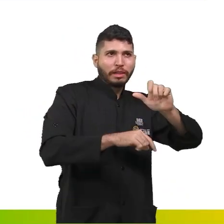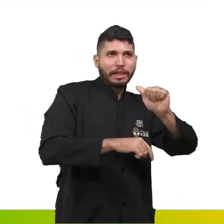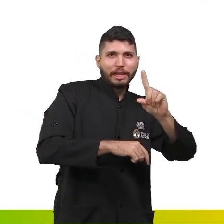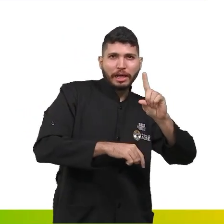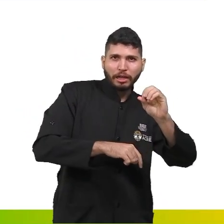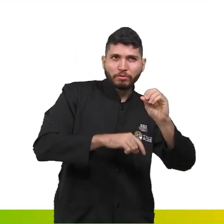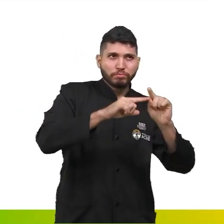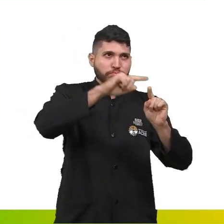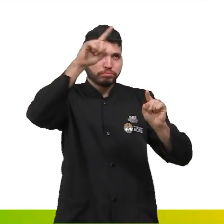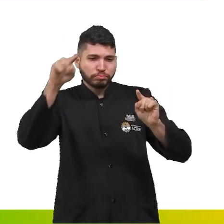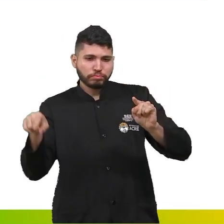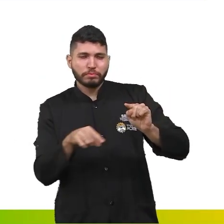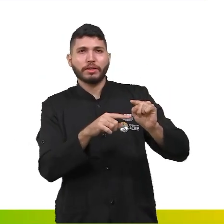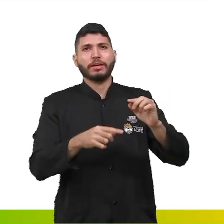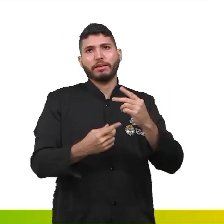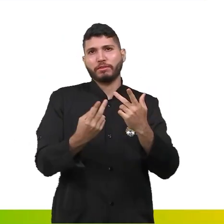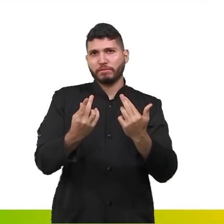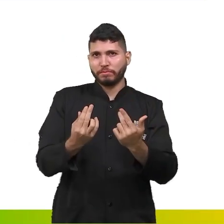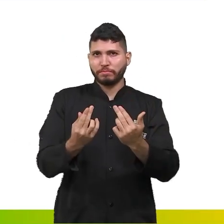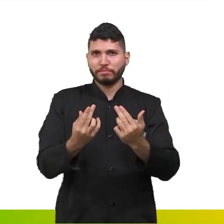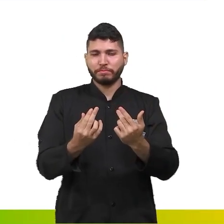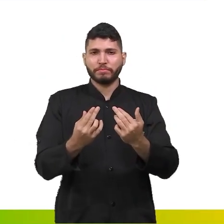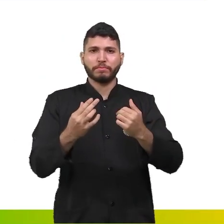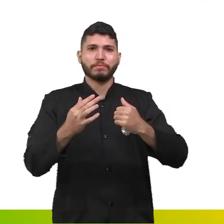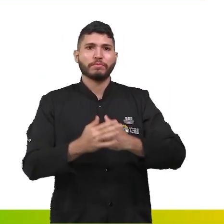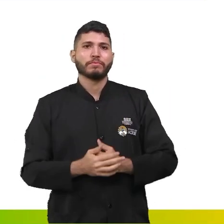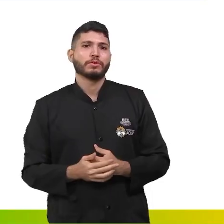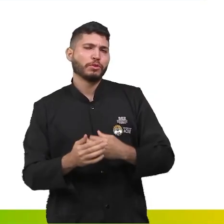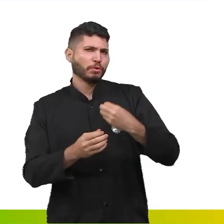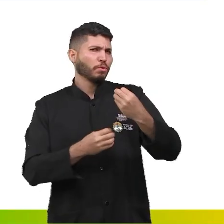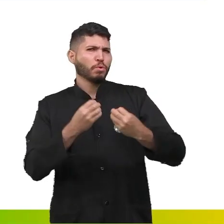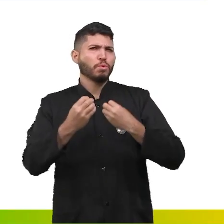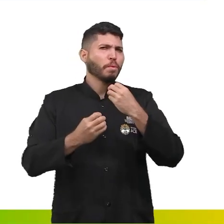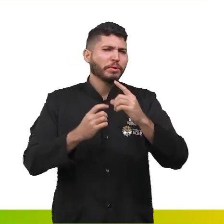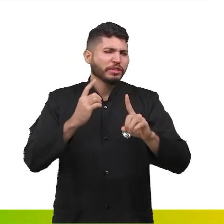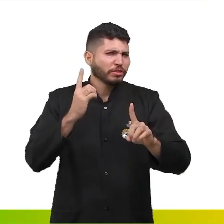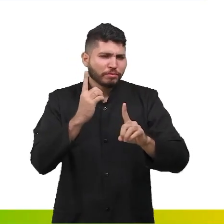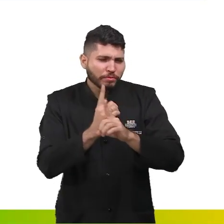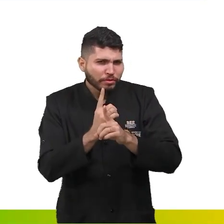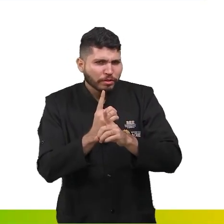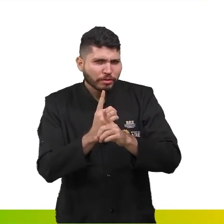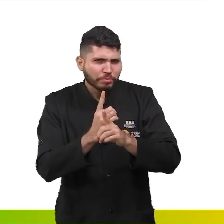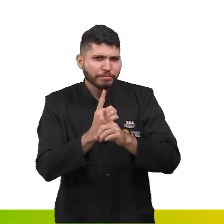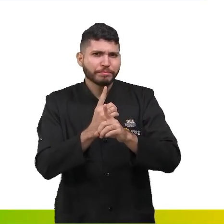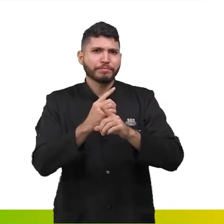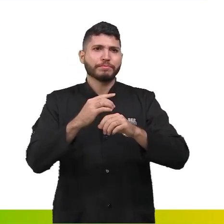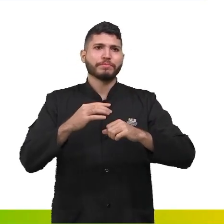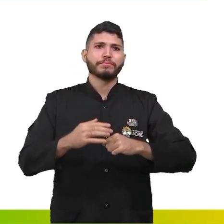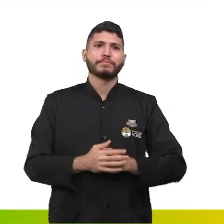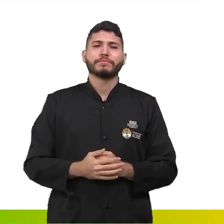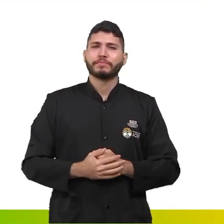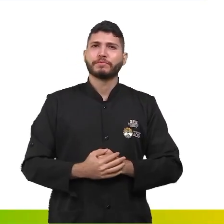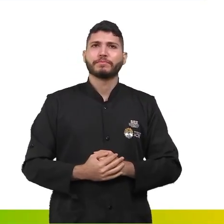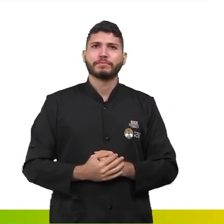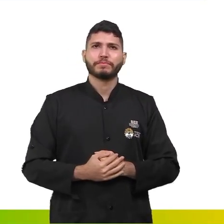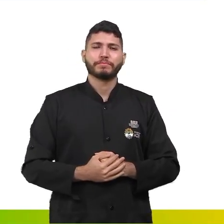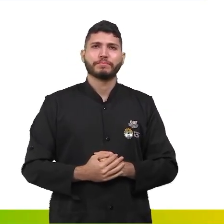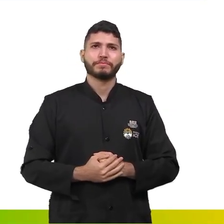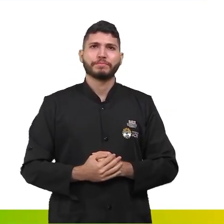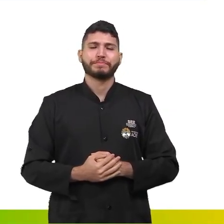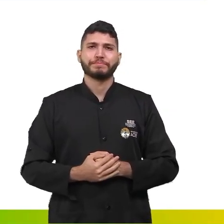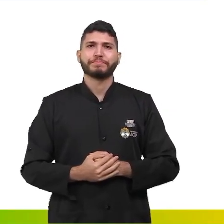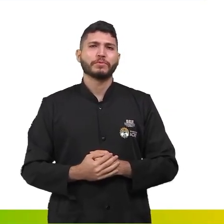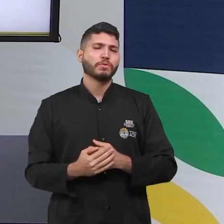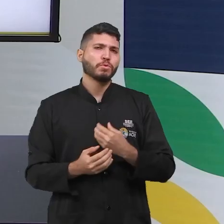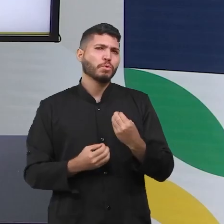para identificar que pares de triângulos são congruentes, de maneira a encurtar essa análise.